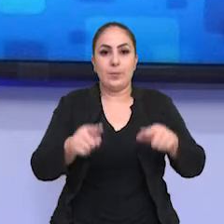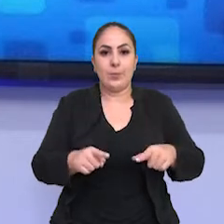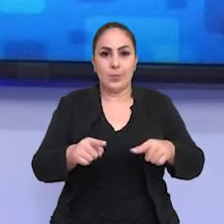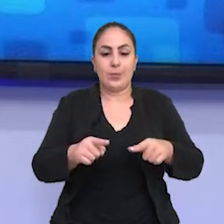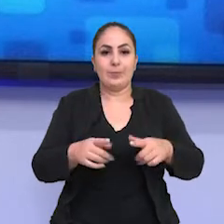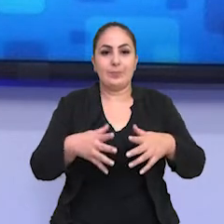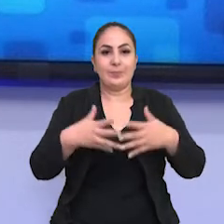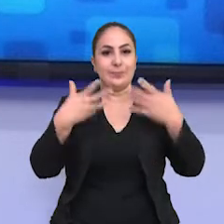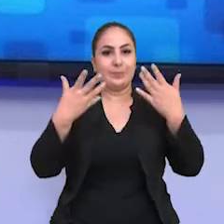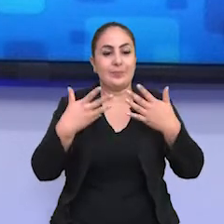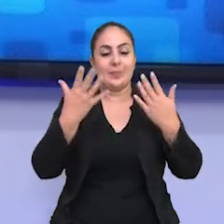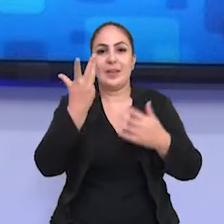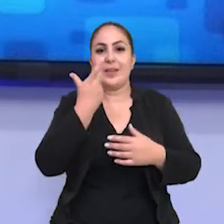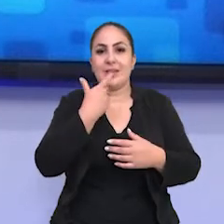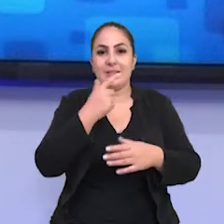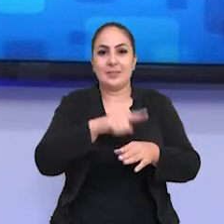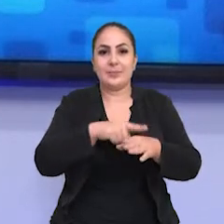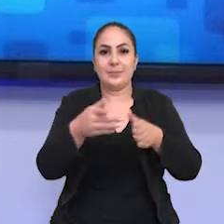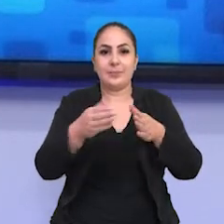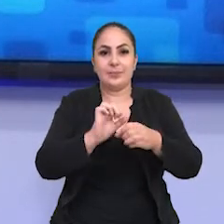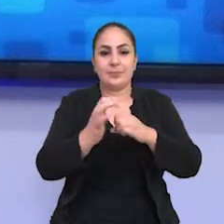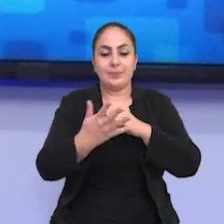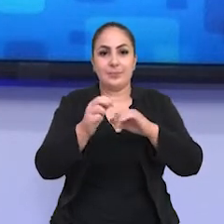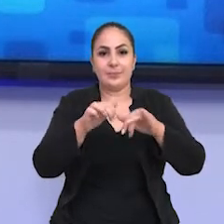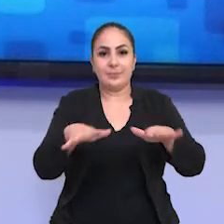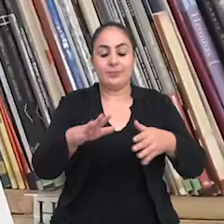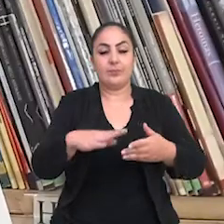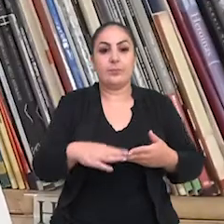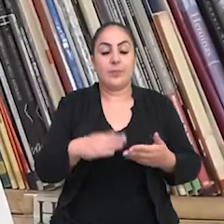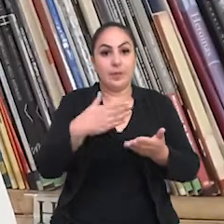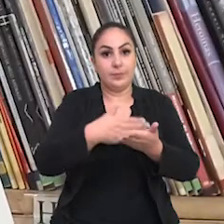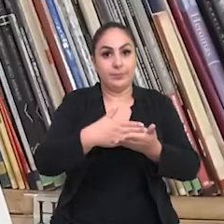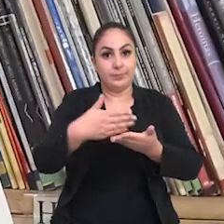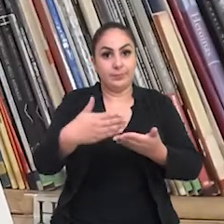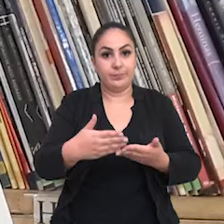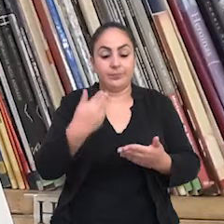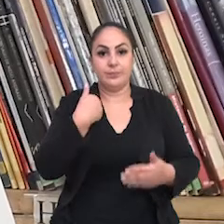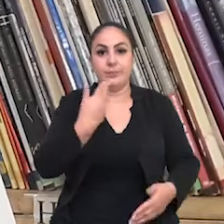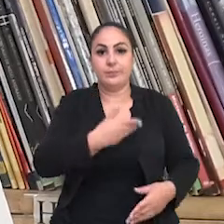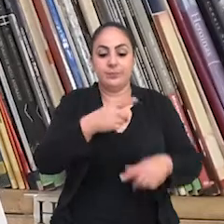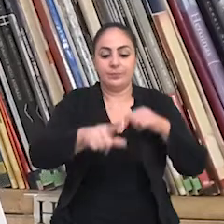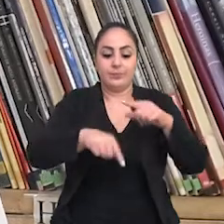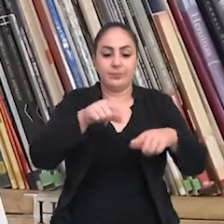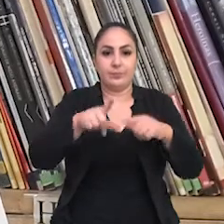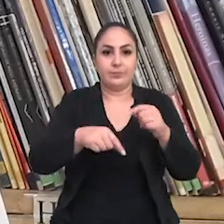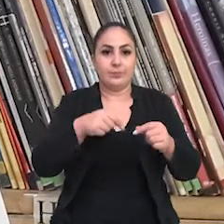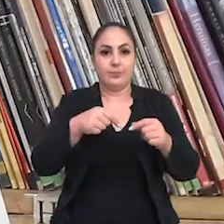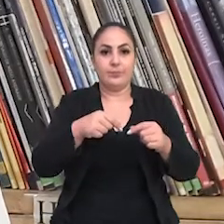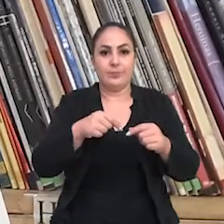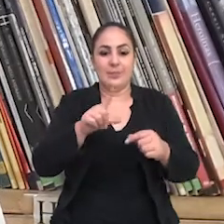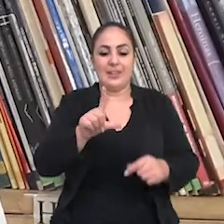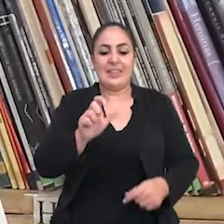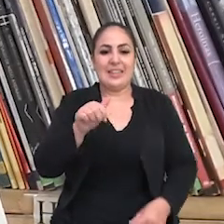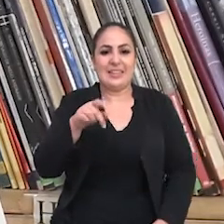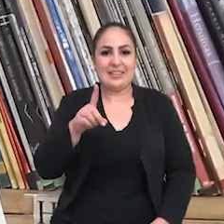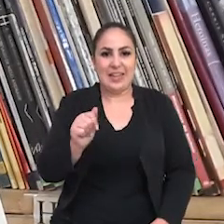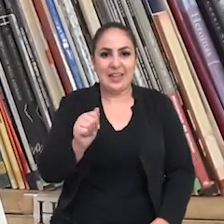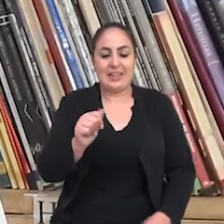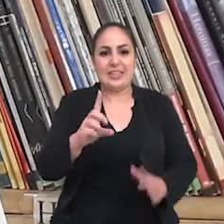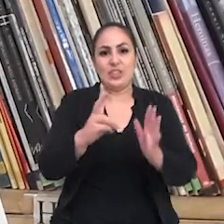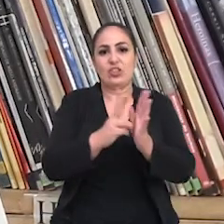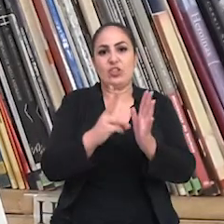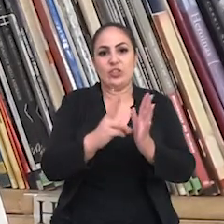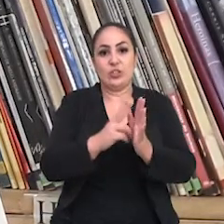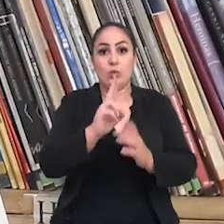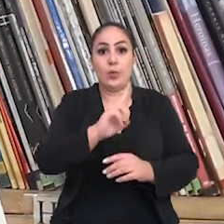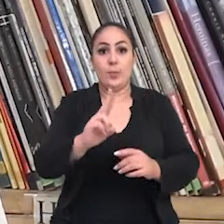Pública advertem a criançada na pandemia. Para começar, nós selecionamos uma lenda indígena